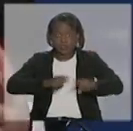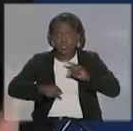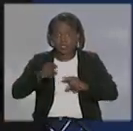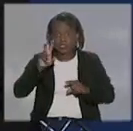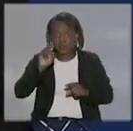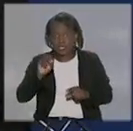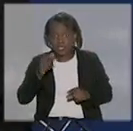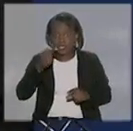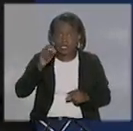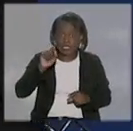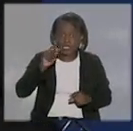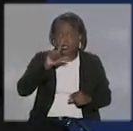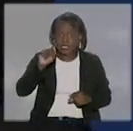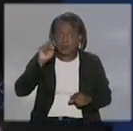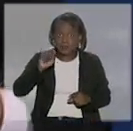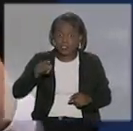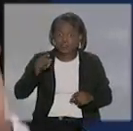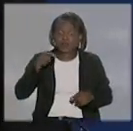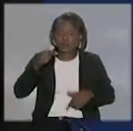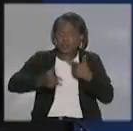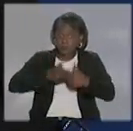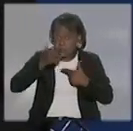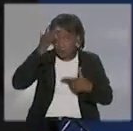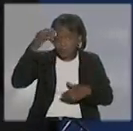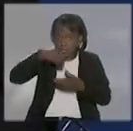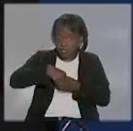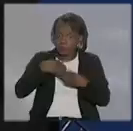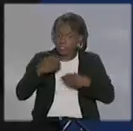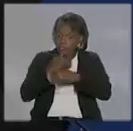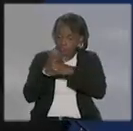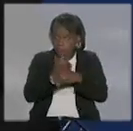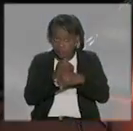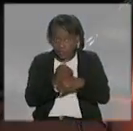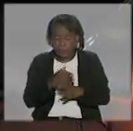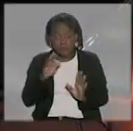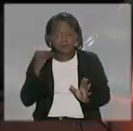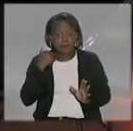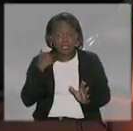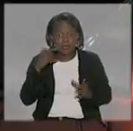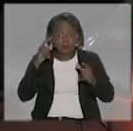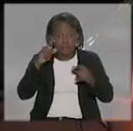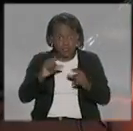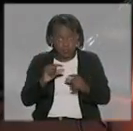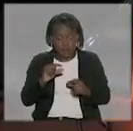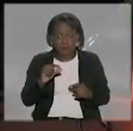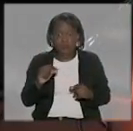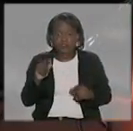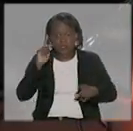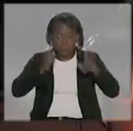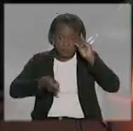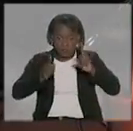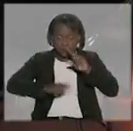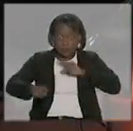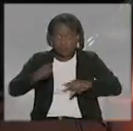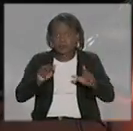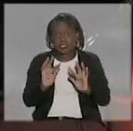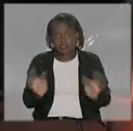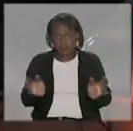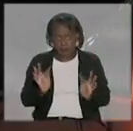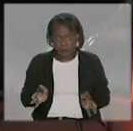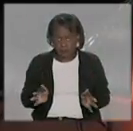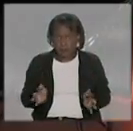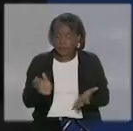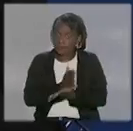70, 100 mil funcionários, né? Eles precisam estar todos alinhados. Para bancos menores, essas estruturas de governança são um pouco mais